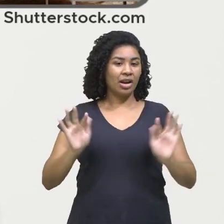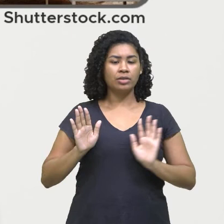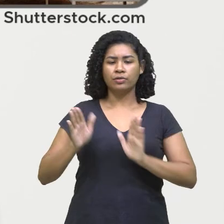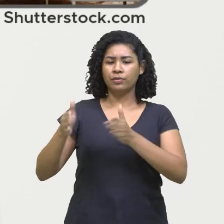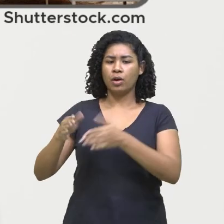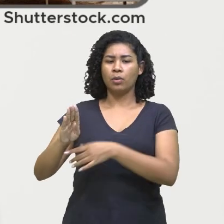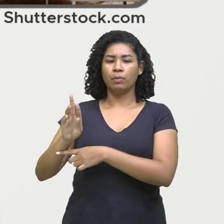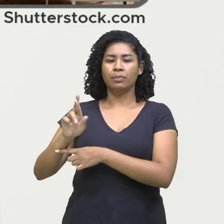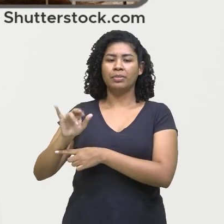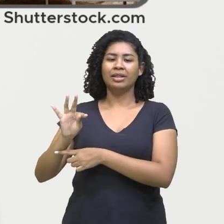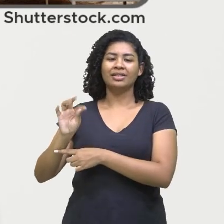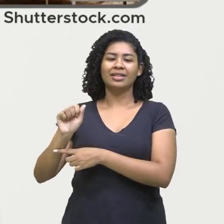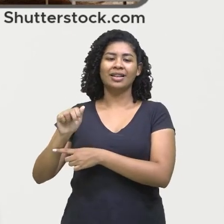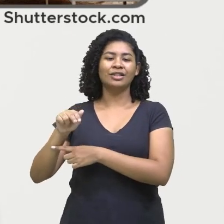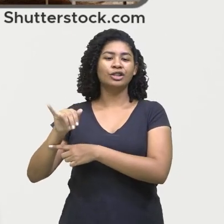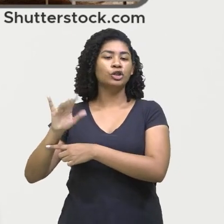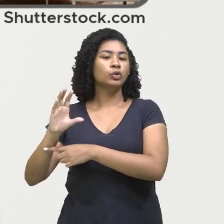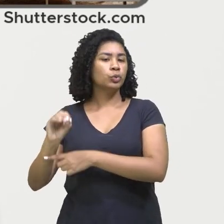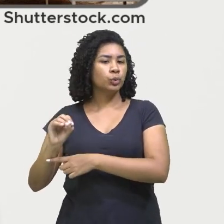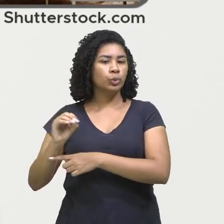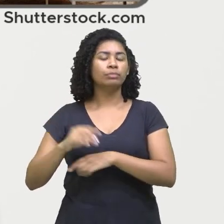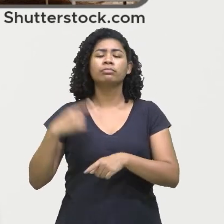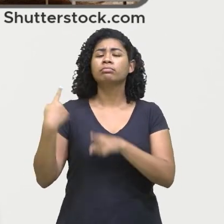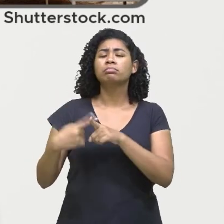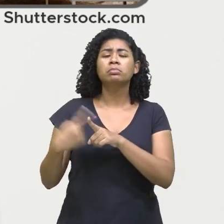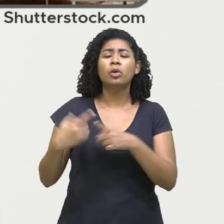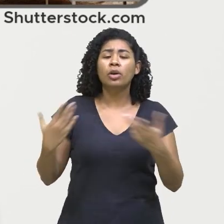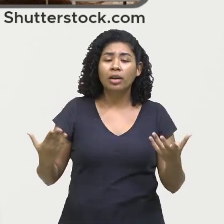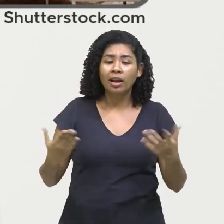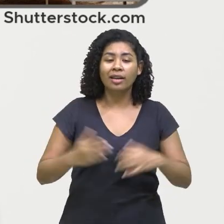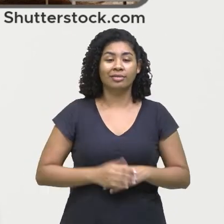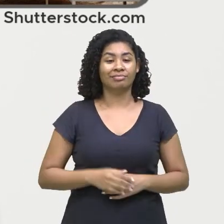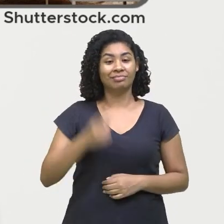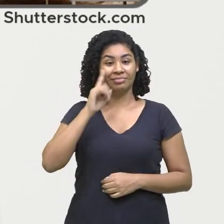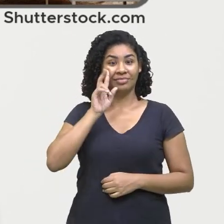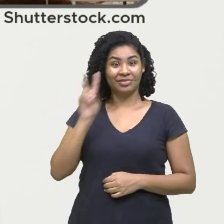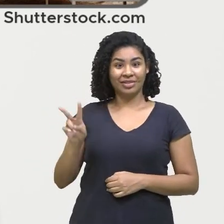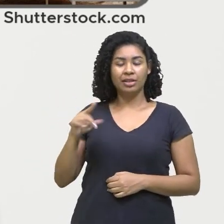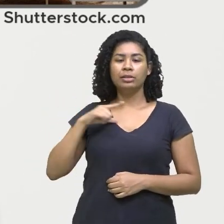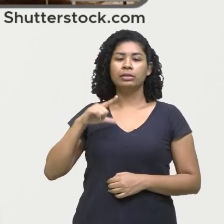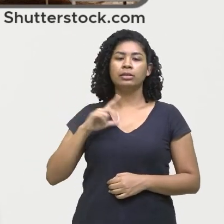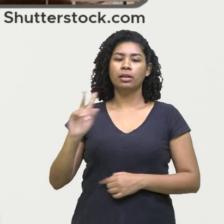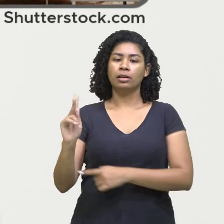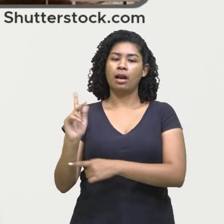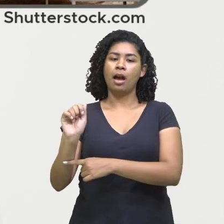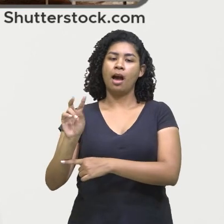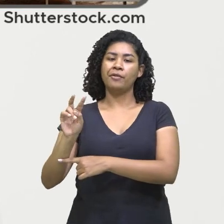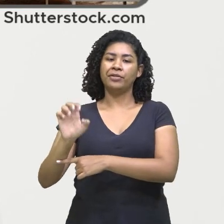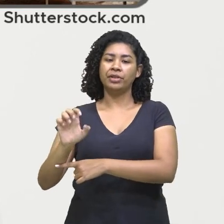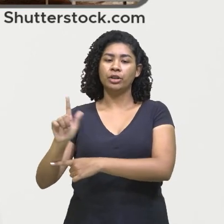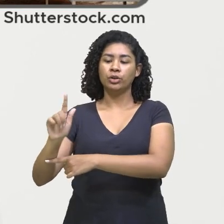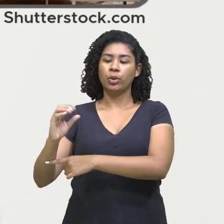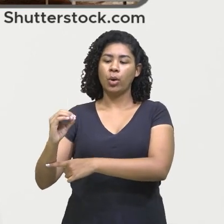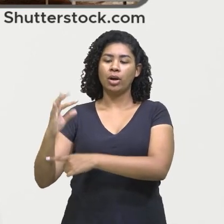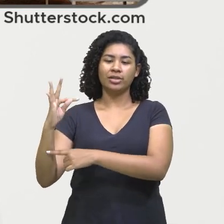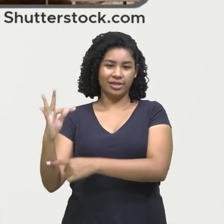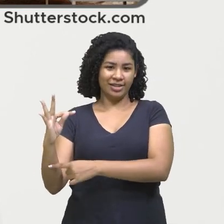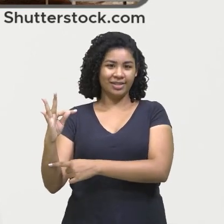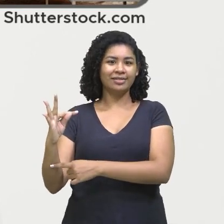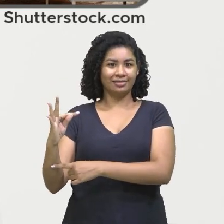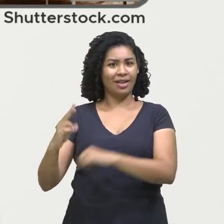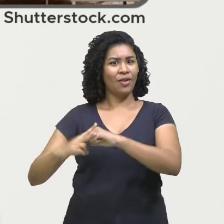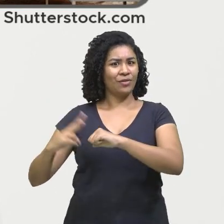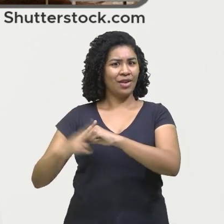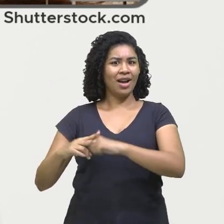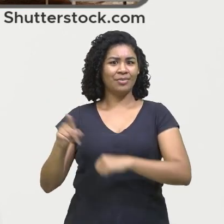inglês britânico que foi utilizado. Por quê? Porque você percebe aqui no verbo utilizado, que é o verbo